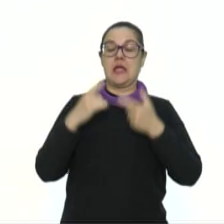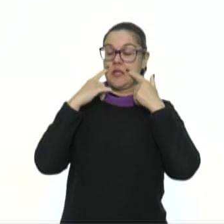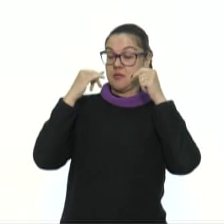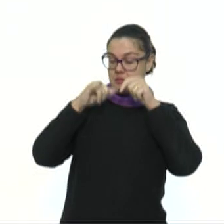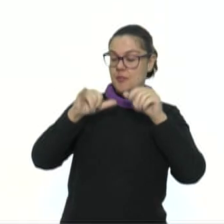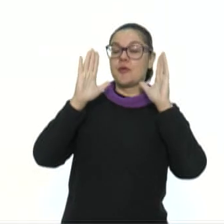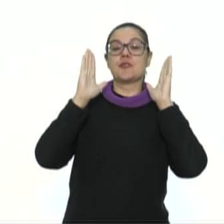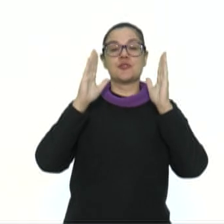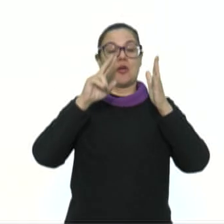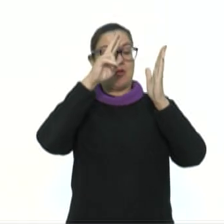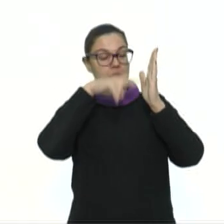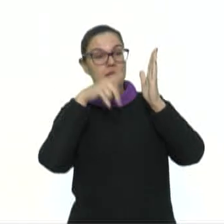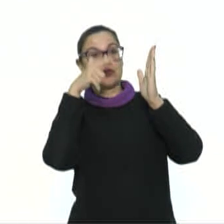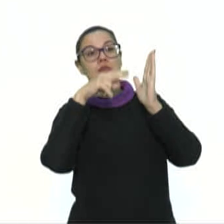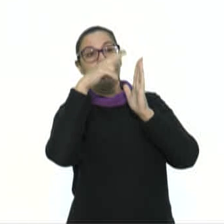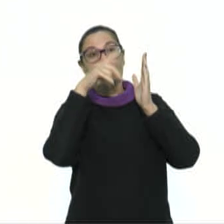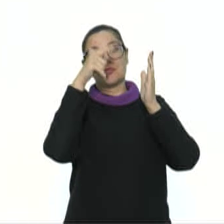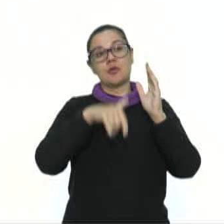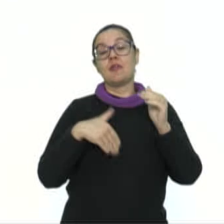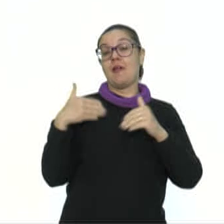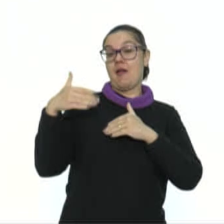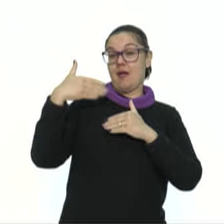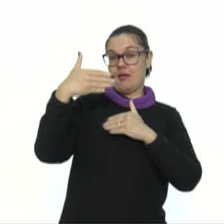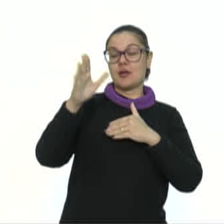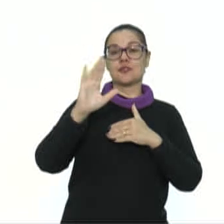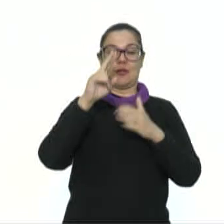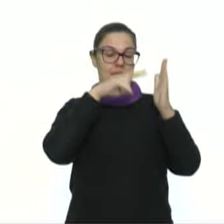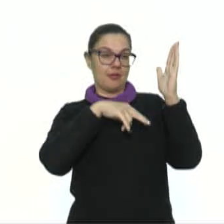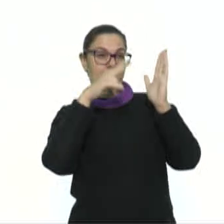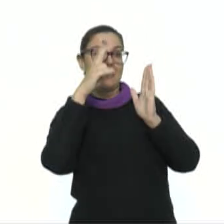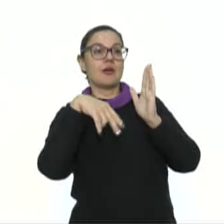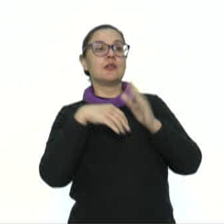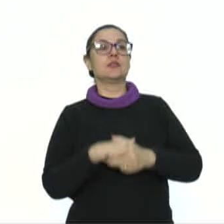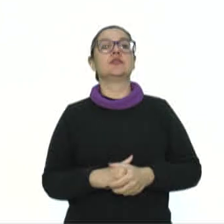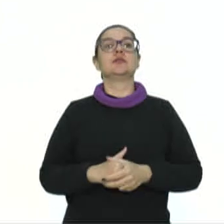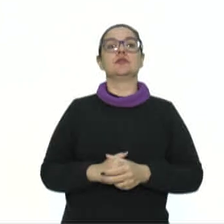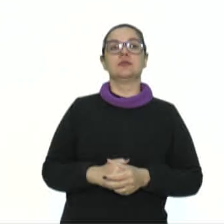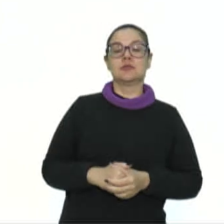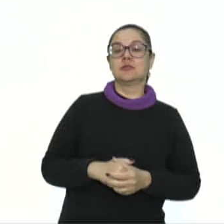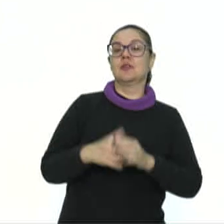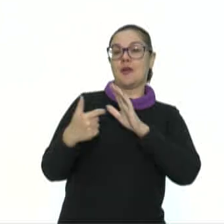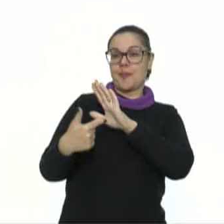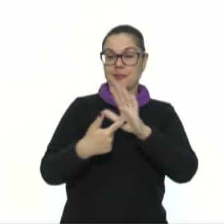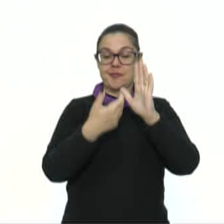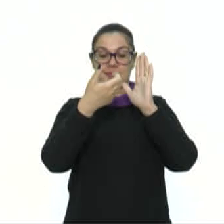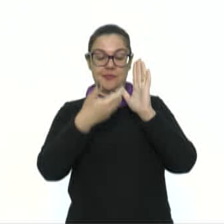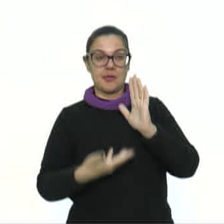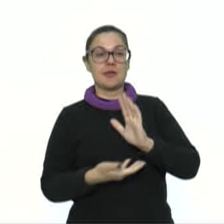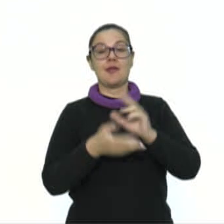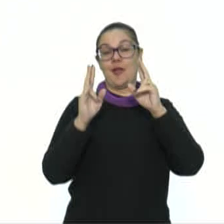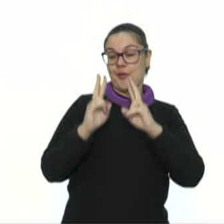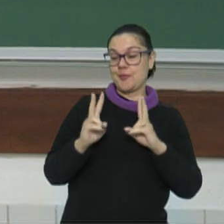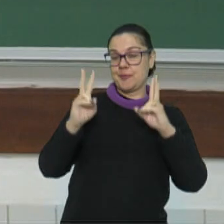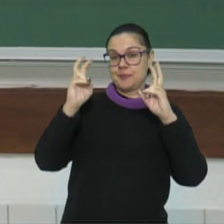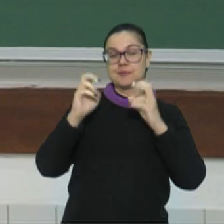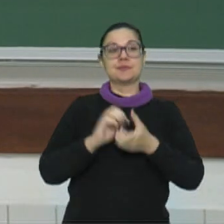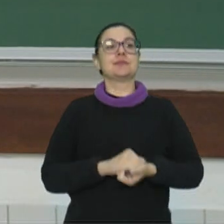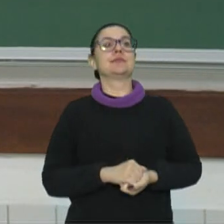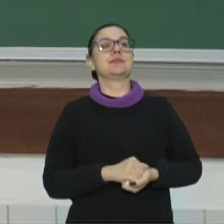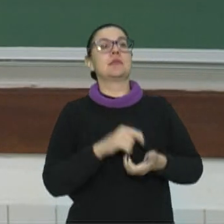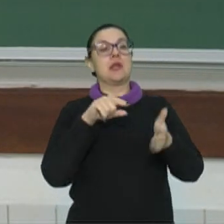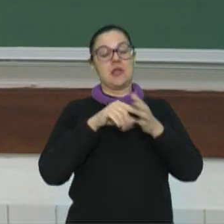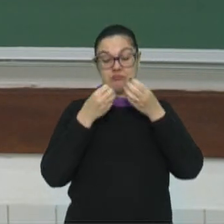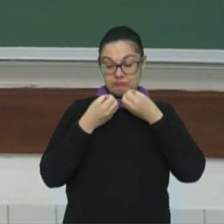já leu, eu não vou ler essa parte, vamos ler uma parte que a gente não leu ainda. Aqui a gente já viu, apresenta para nós a temática, tem